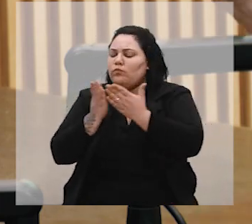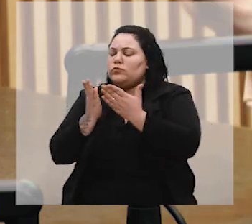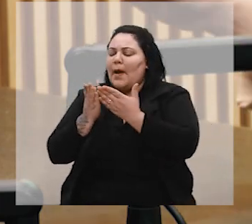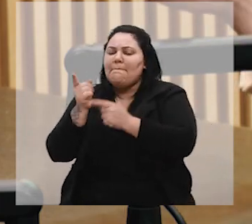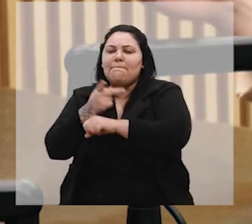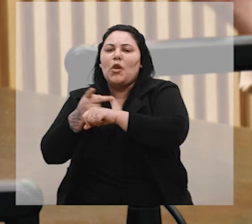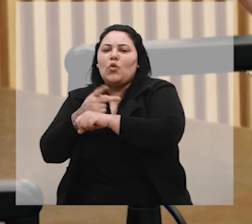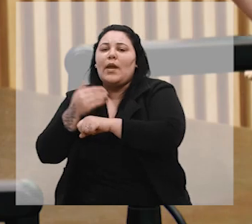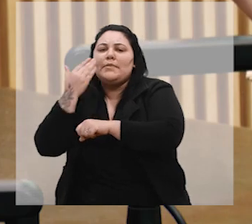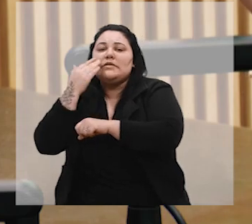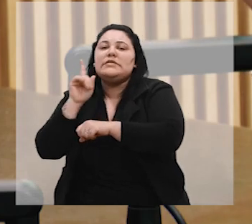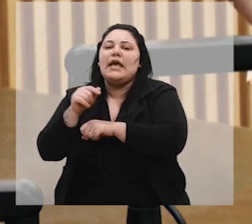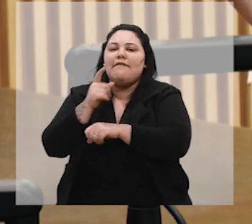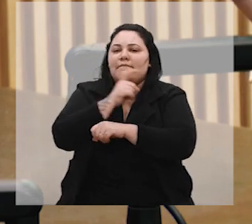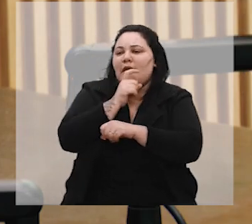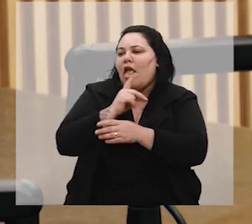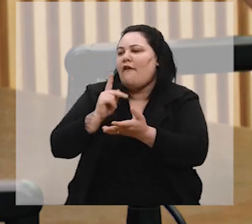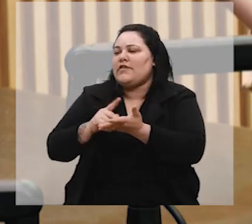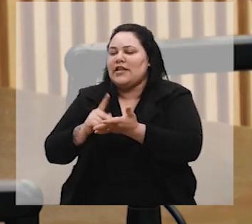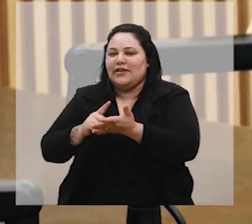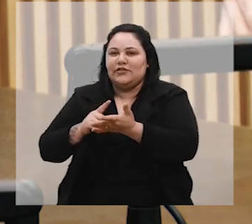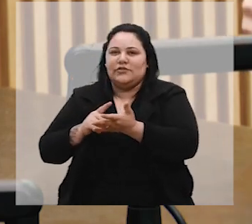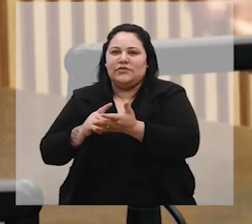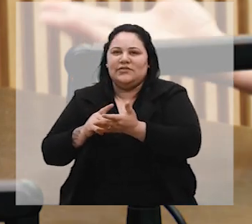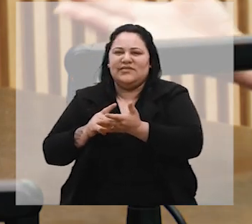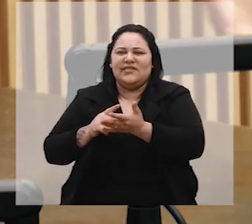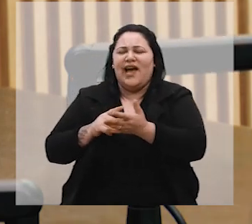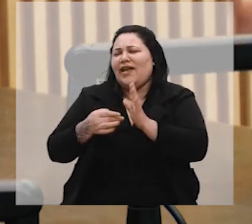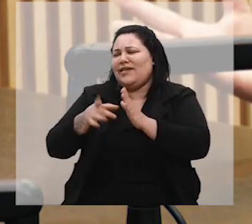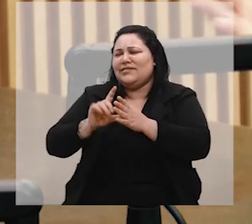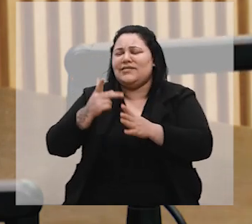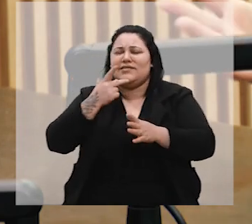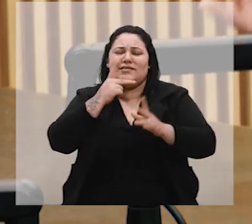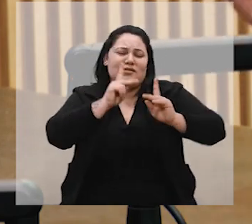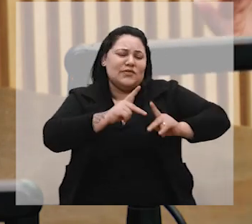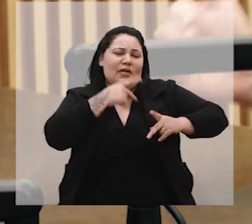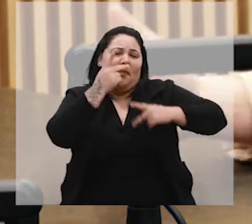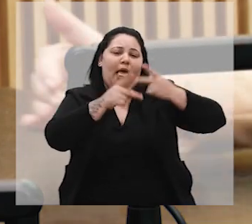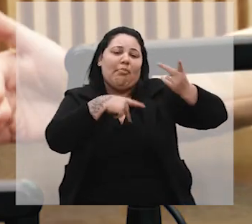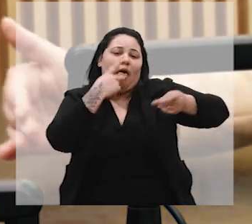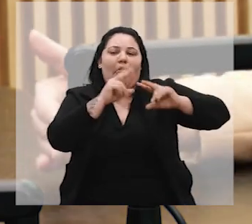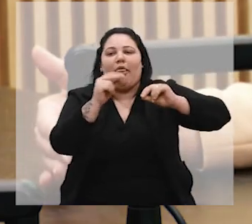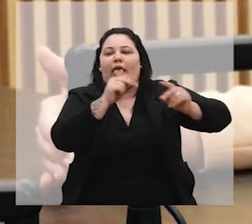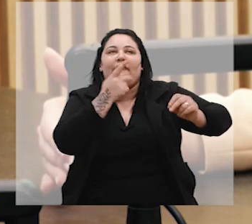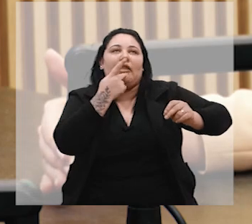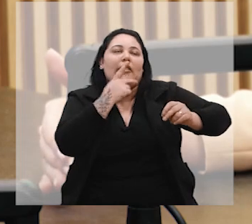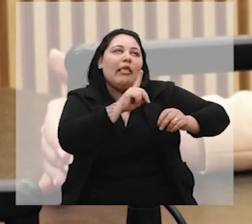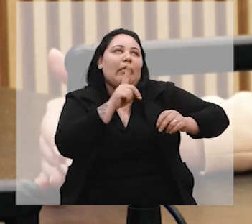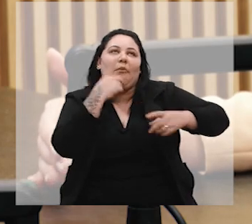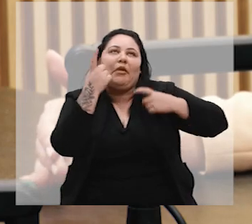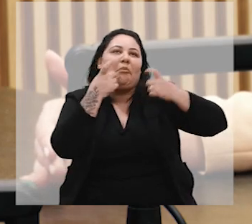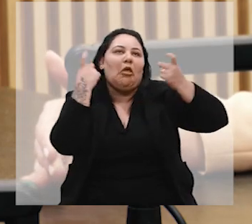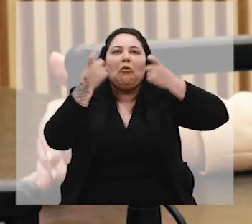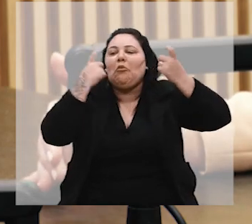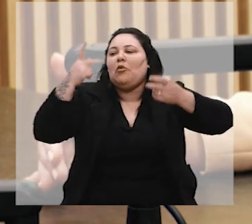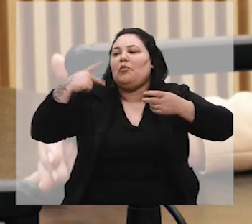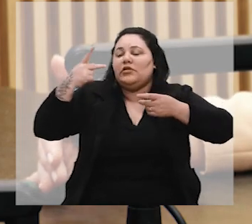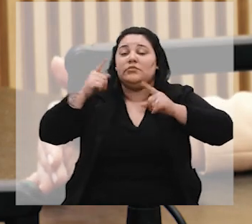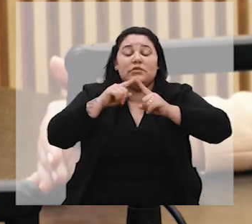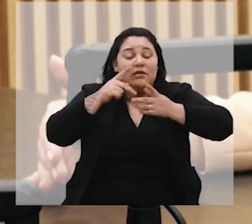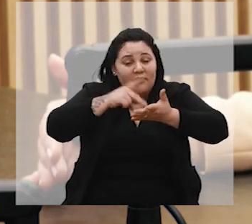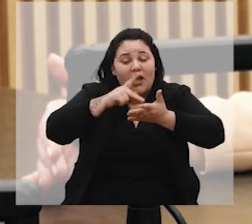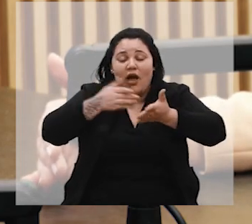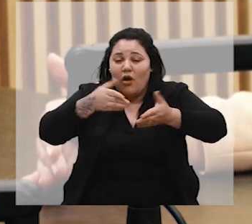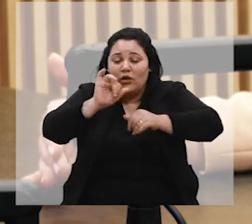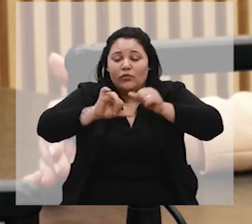tal. Então, assim, mudamos o debate. Antes era, não me importo muito por política. Não, agora você inevitavelmente tem que se importar. Mas a